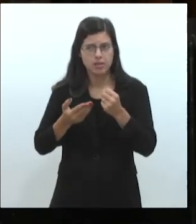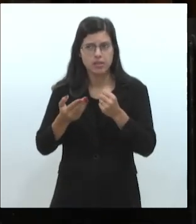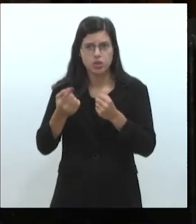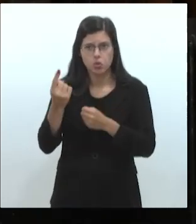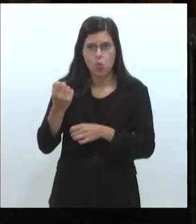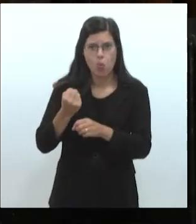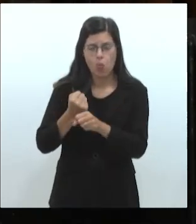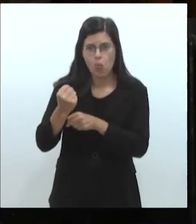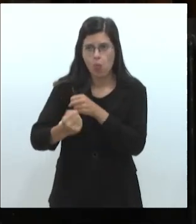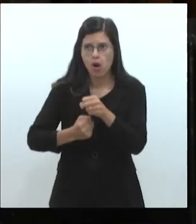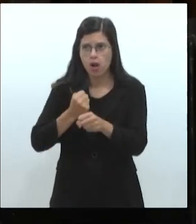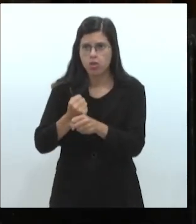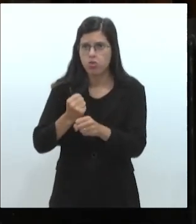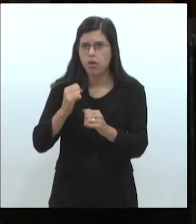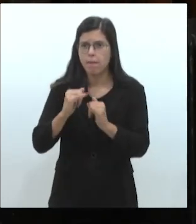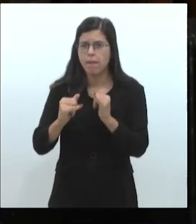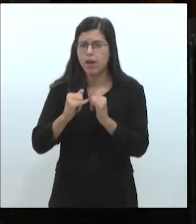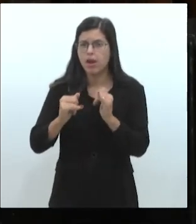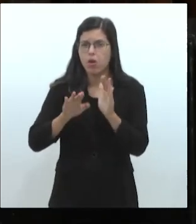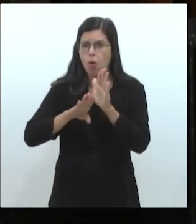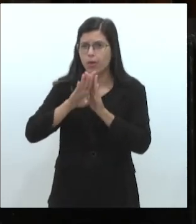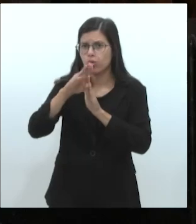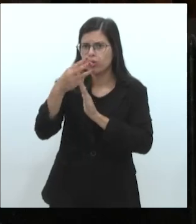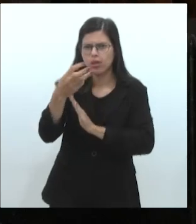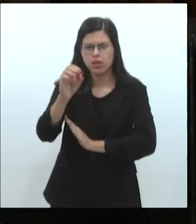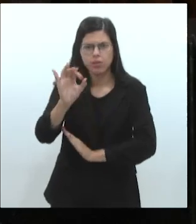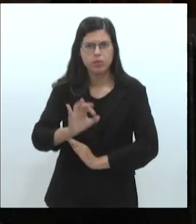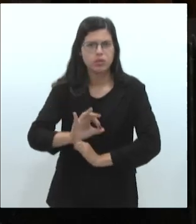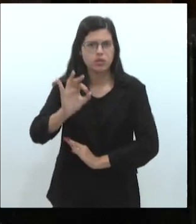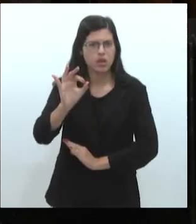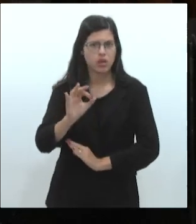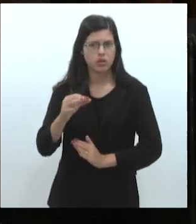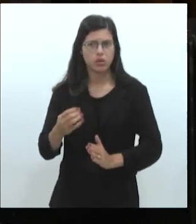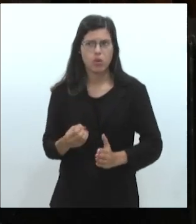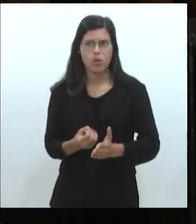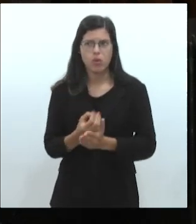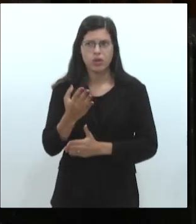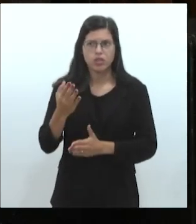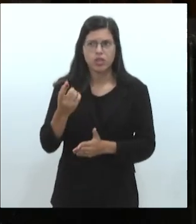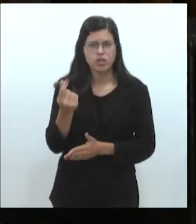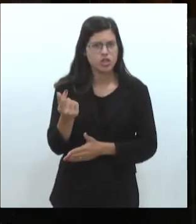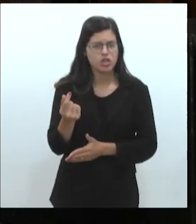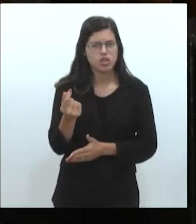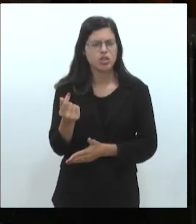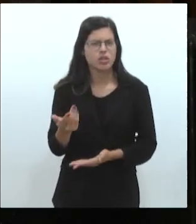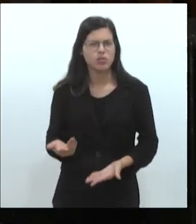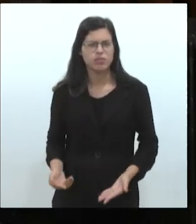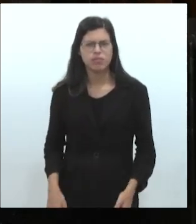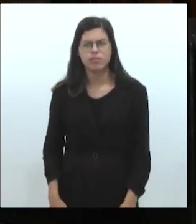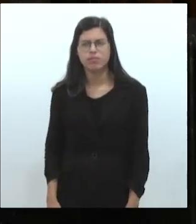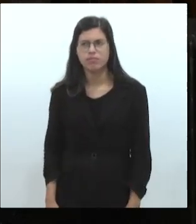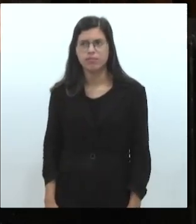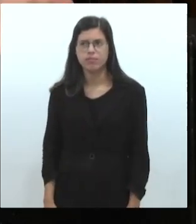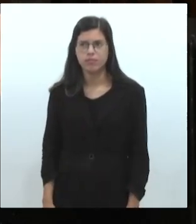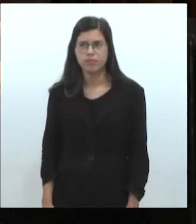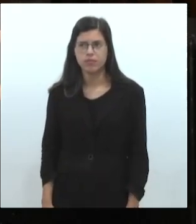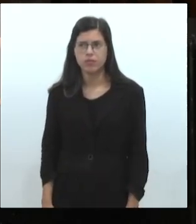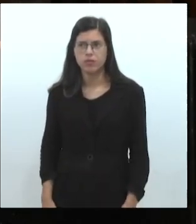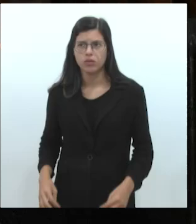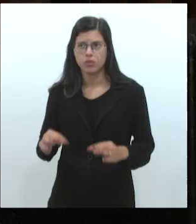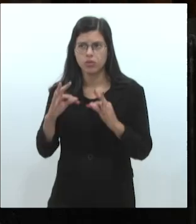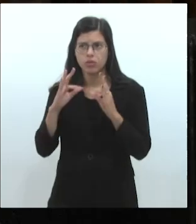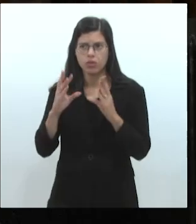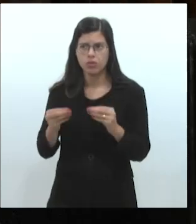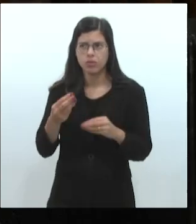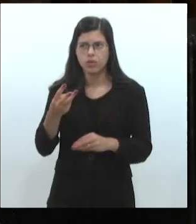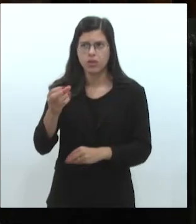cá aumentou 30%, a quantidade de notas de dinheiro em circulação. Quer dizer, todo mundo ficou 30%